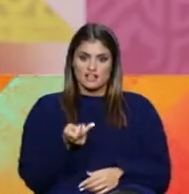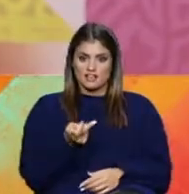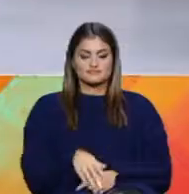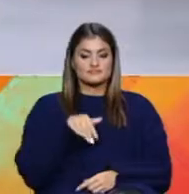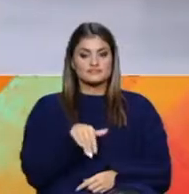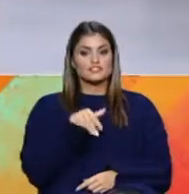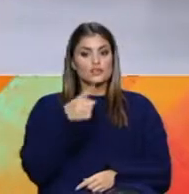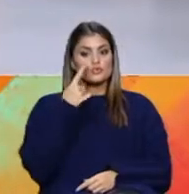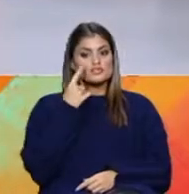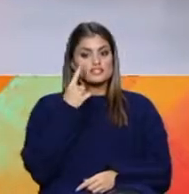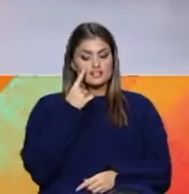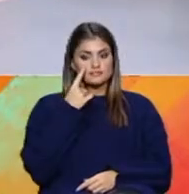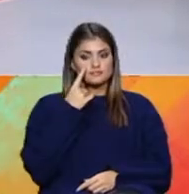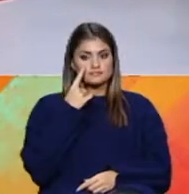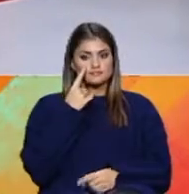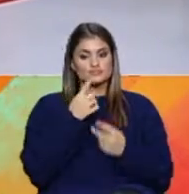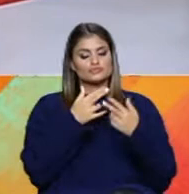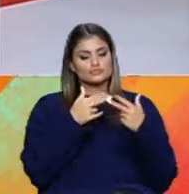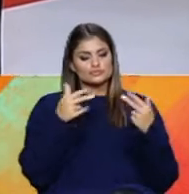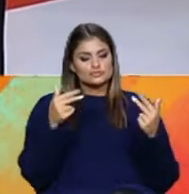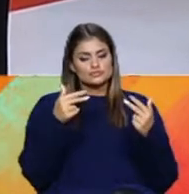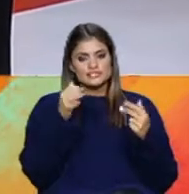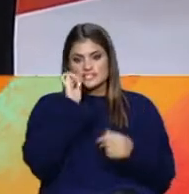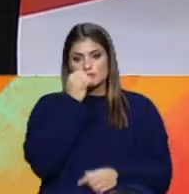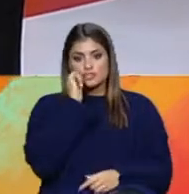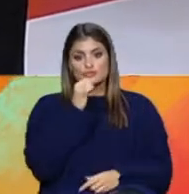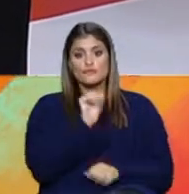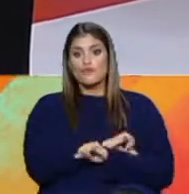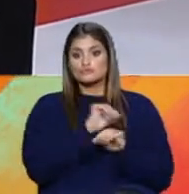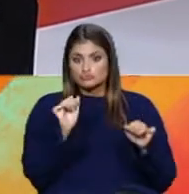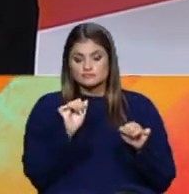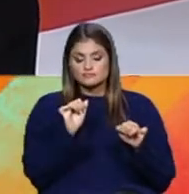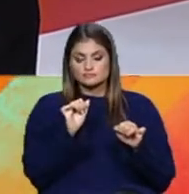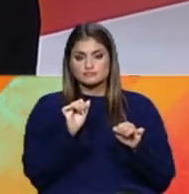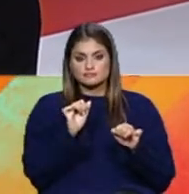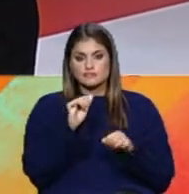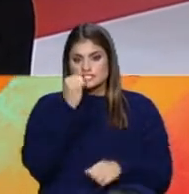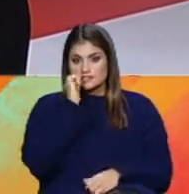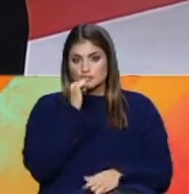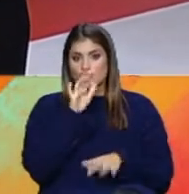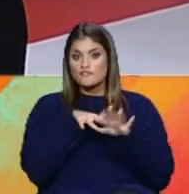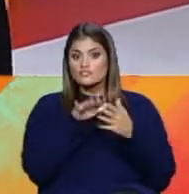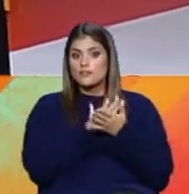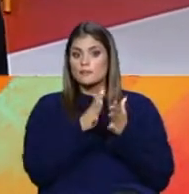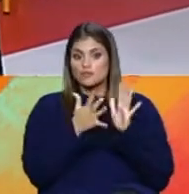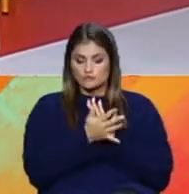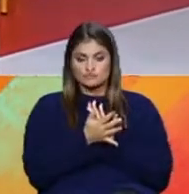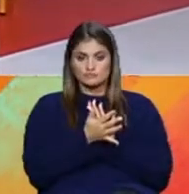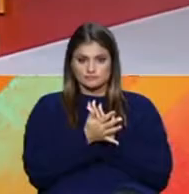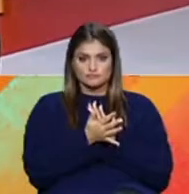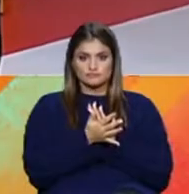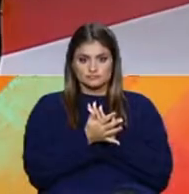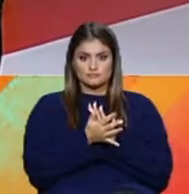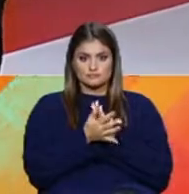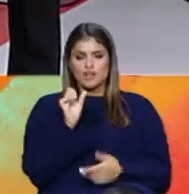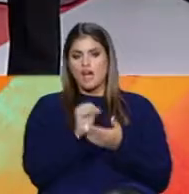banho... A grande diversidade de sabonetes que vocês apresentam. Com certeza. Sabonetes artesanais? Sim, sabonetes feitos à mão, para começar,